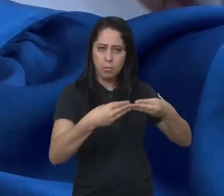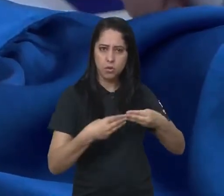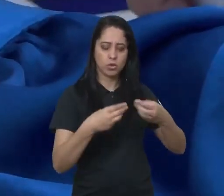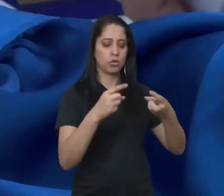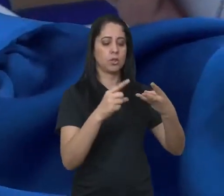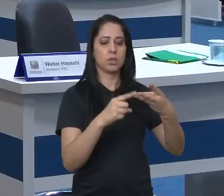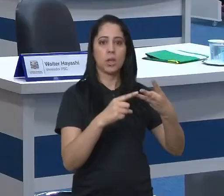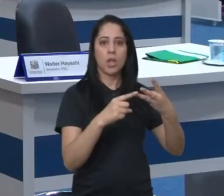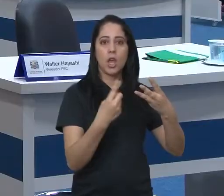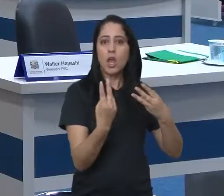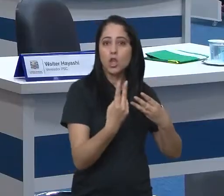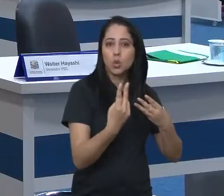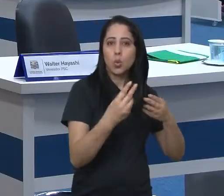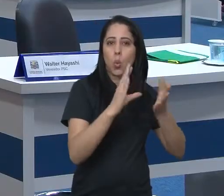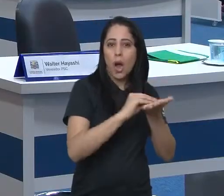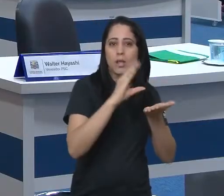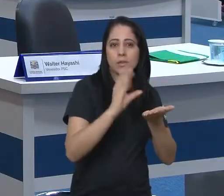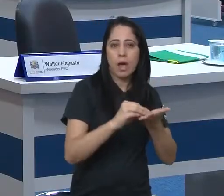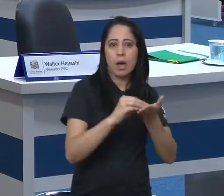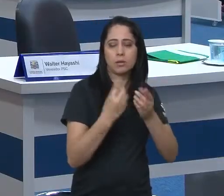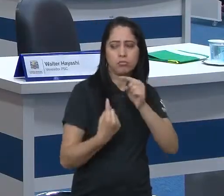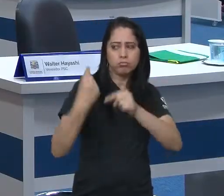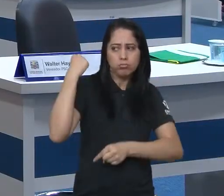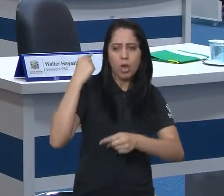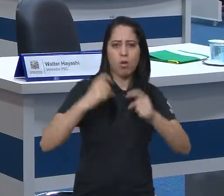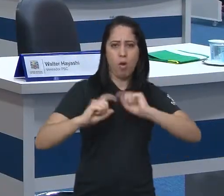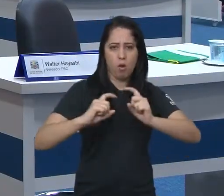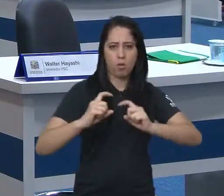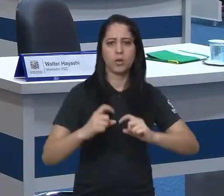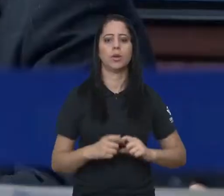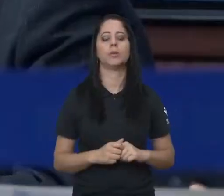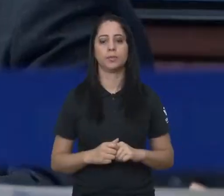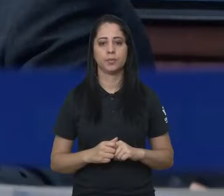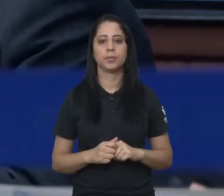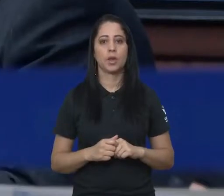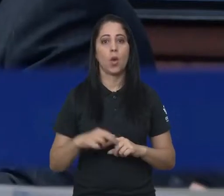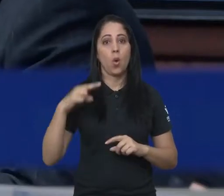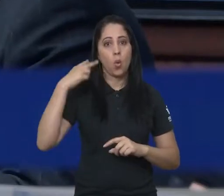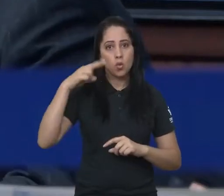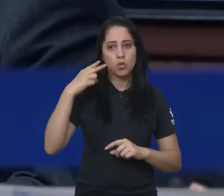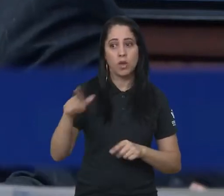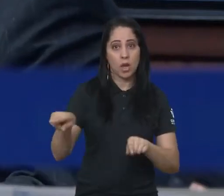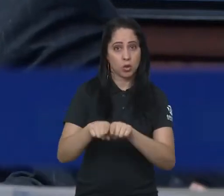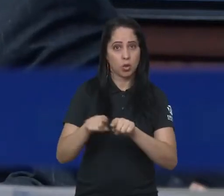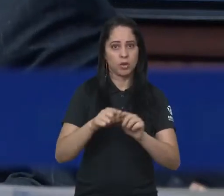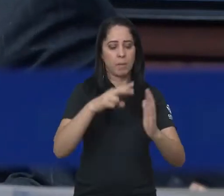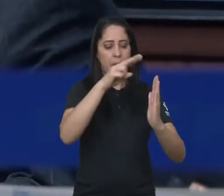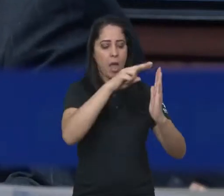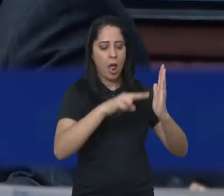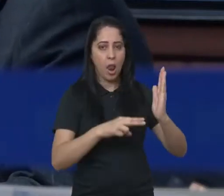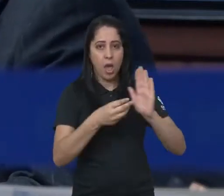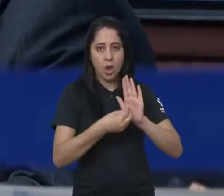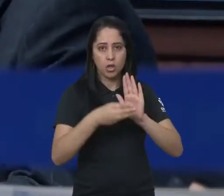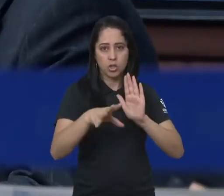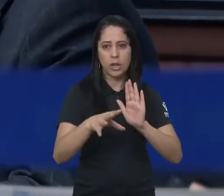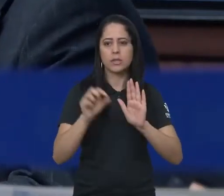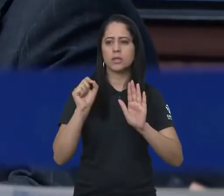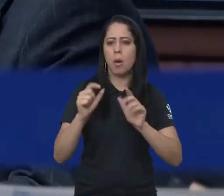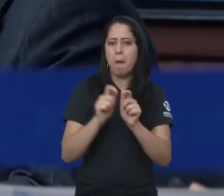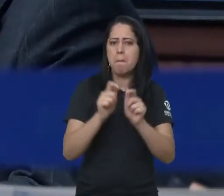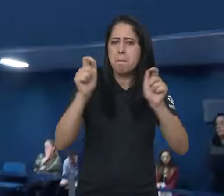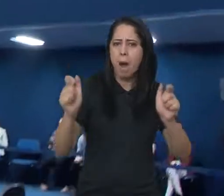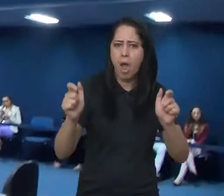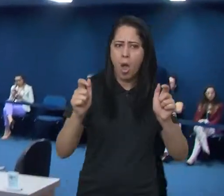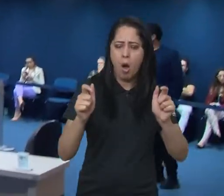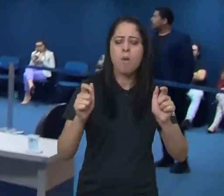3 moções e 2 atas de sessões anteriores. Os parlamentares ainda fizeram a leitura de diversas